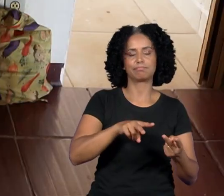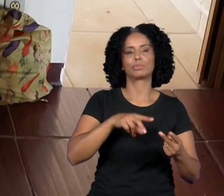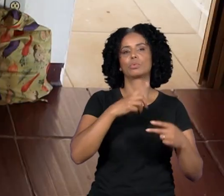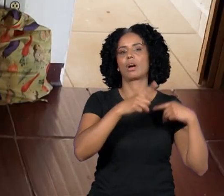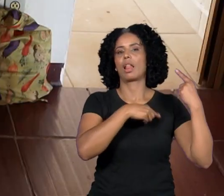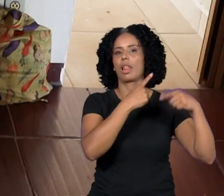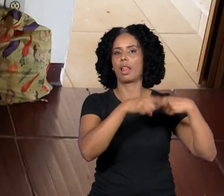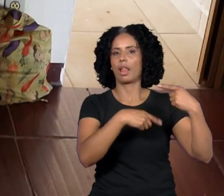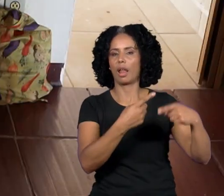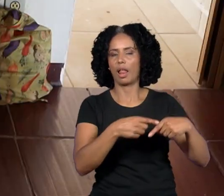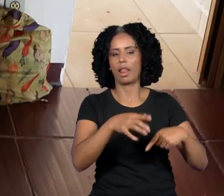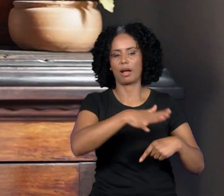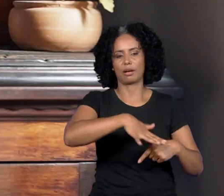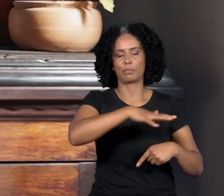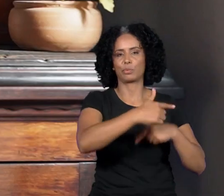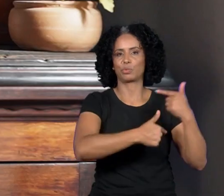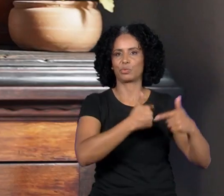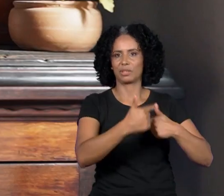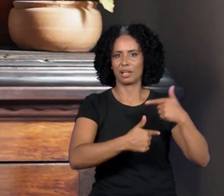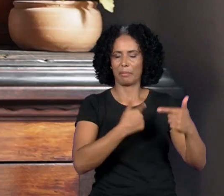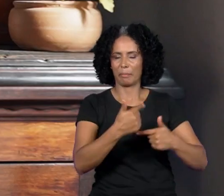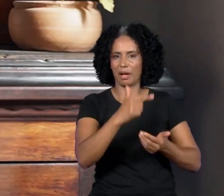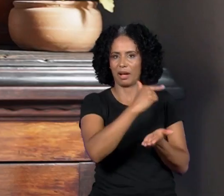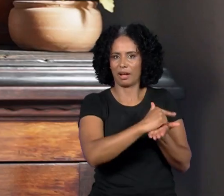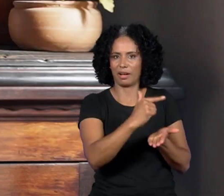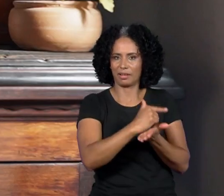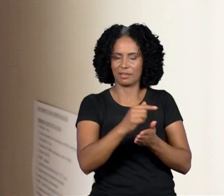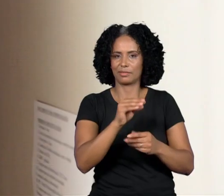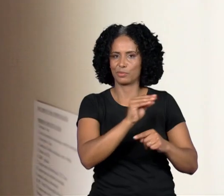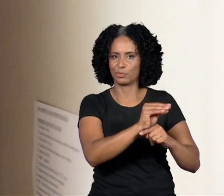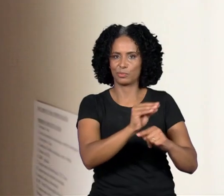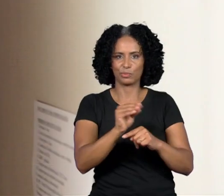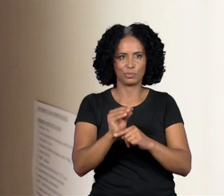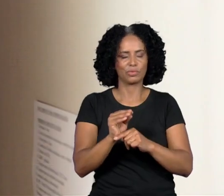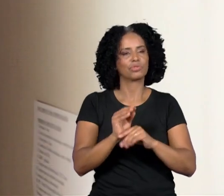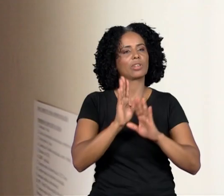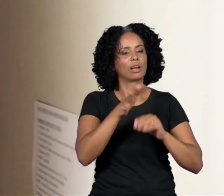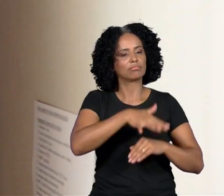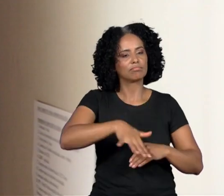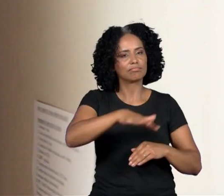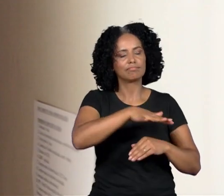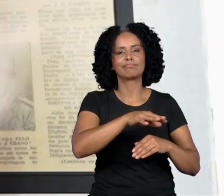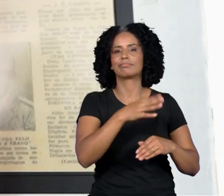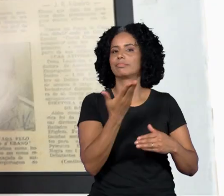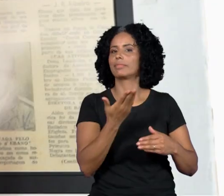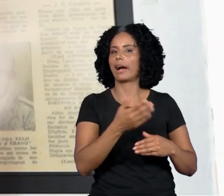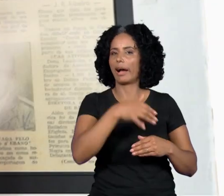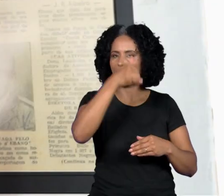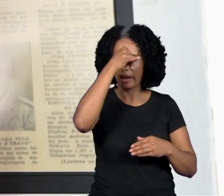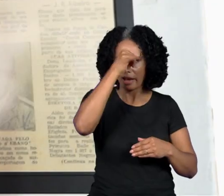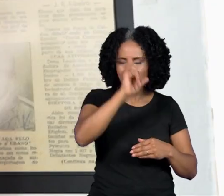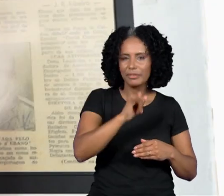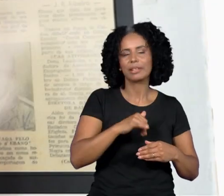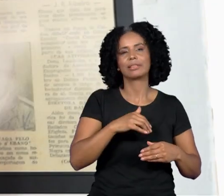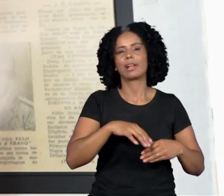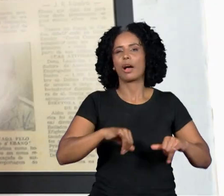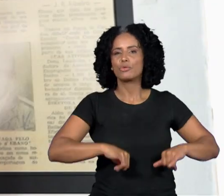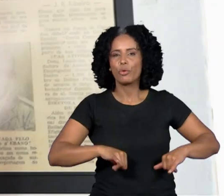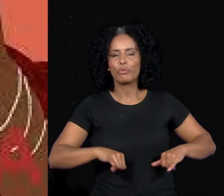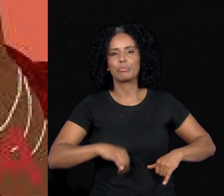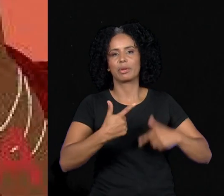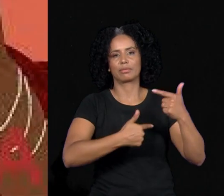Campinas e região para que esse espaço ficasse para a educação, para a formação, para melhorar a qualidade de vida das trabalhadoras